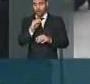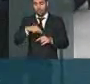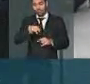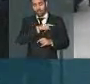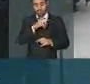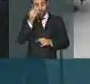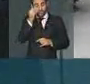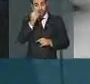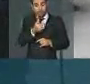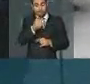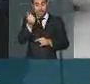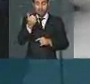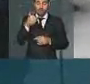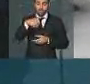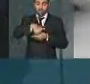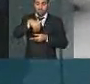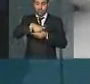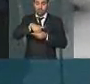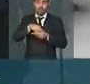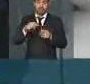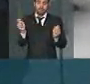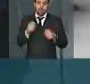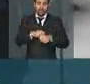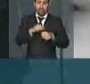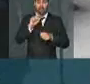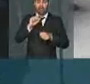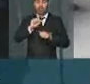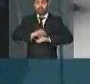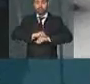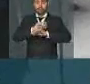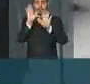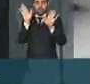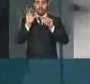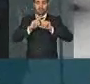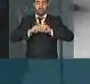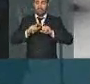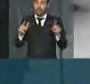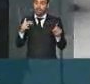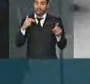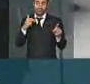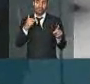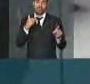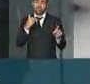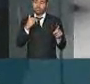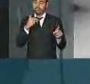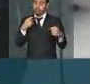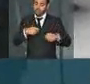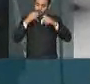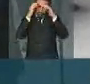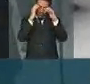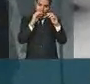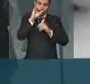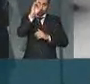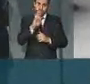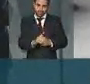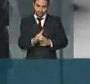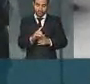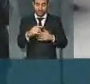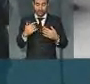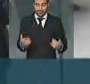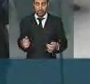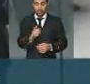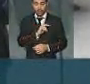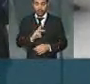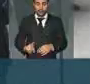e a nossa votação, torná-la mais transparente e mais ágil. Porém, sem ferir direitos. E, neste caso, presidente, tenha certeza,